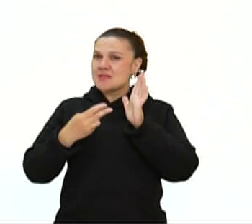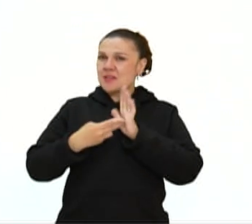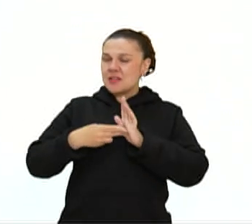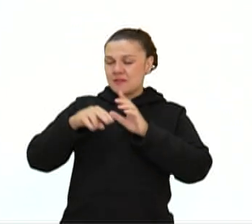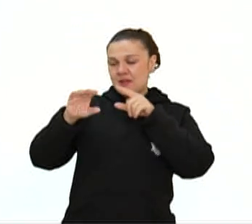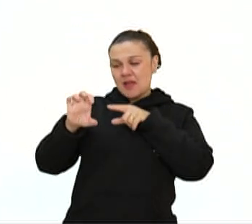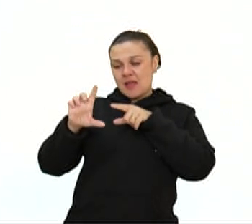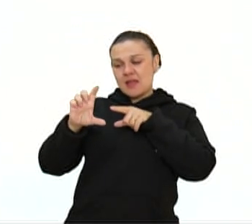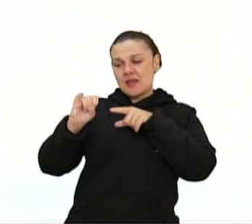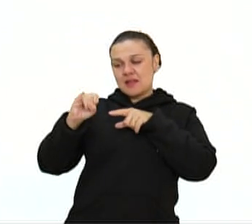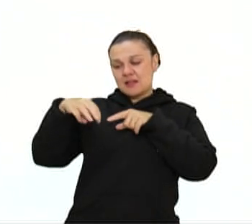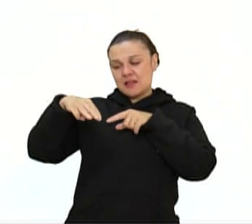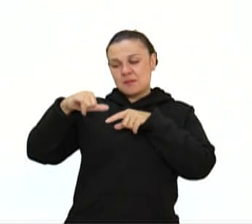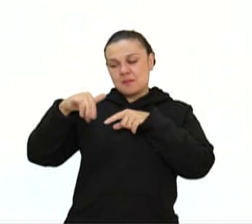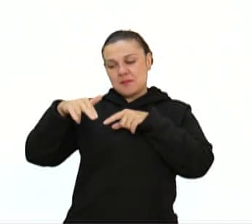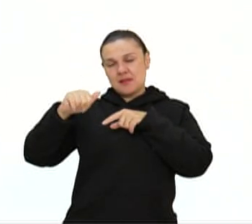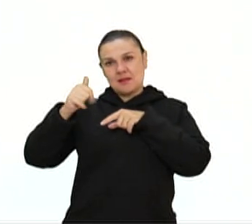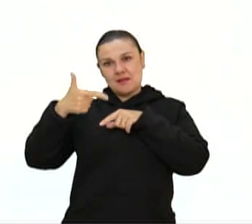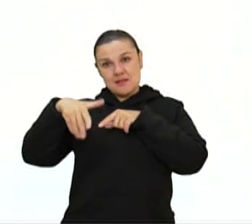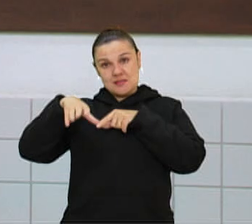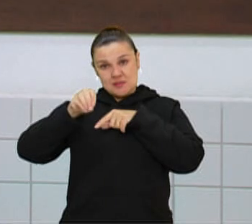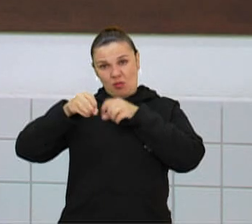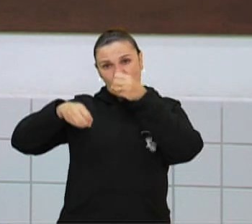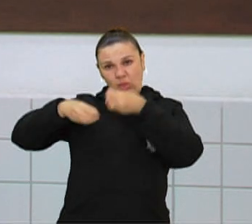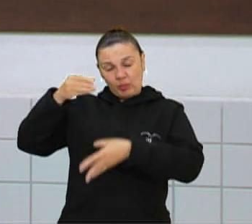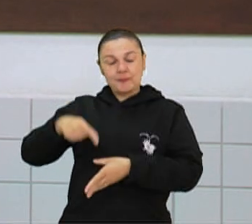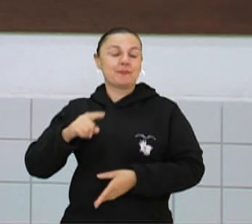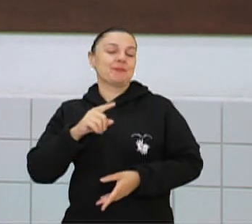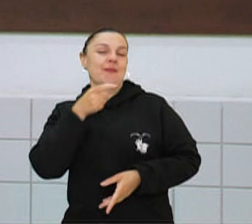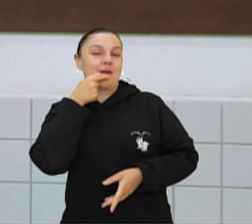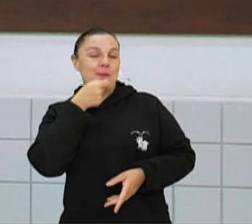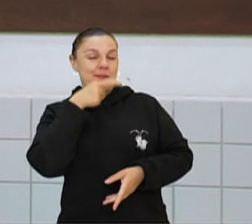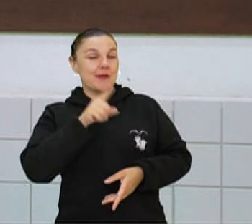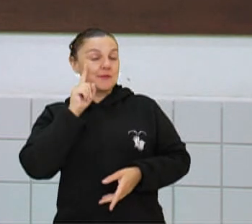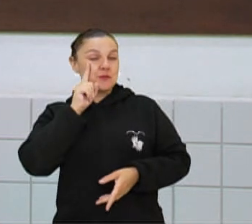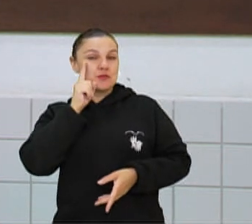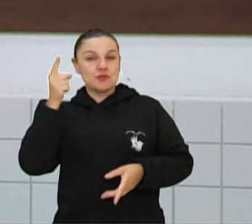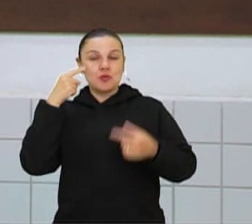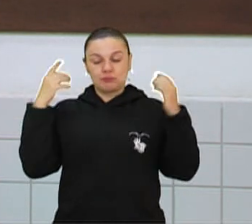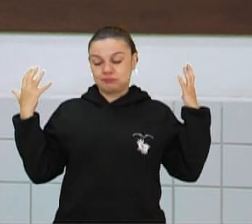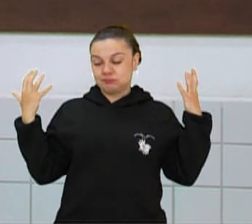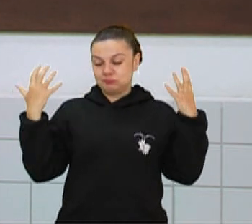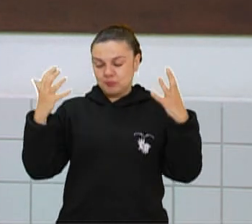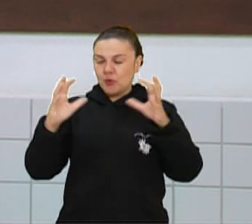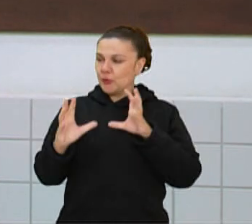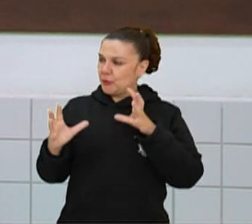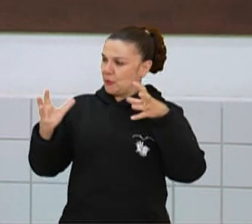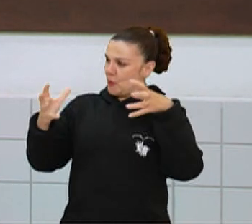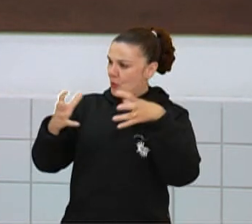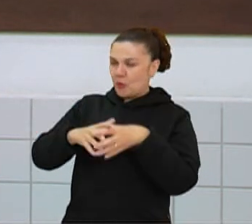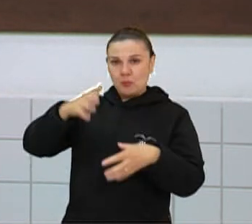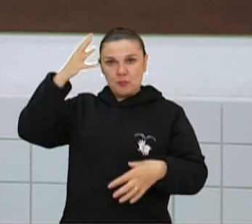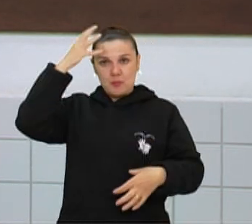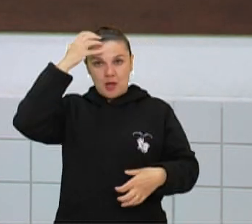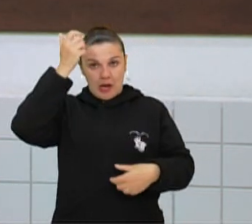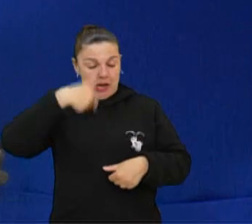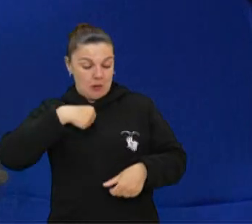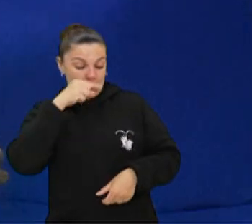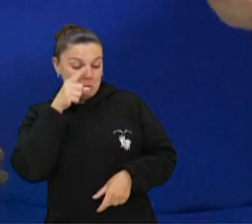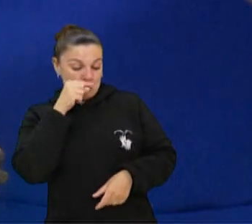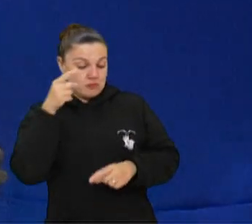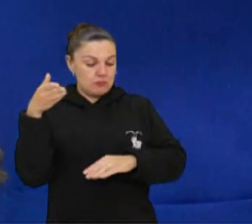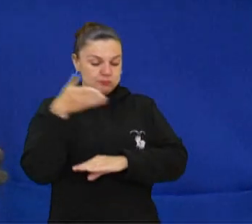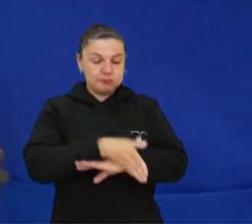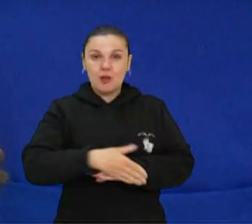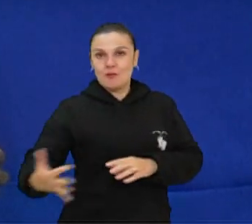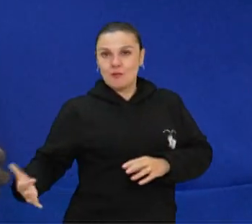estou só comentando aqui, relembrando que uma vez eu estava numa trilha e nessa trilha encontrei um grupo de bugios. Eu invadi o território deles e eles pegaram